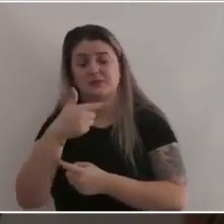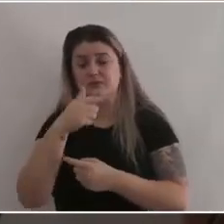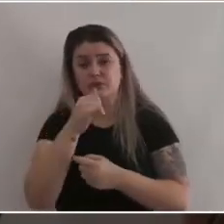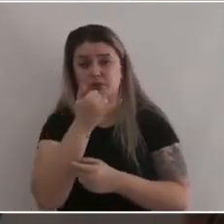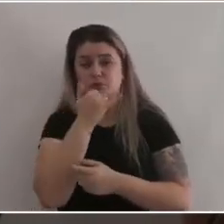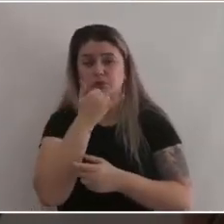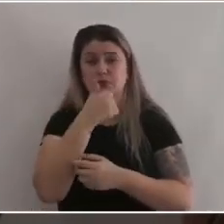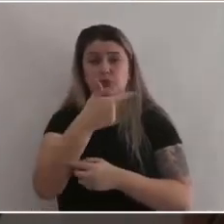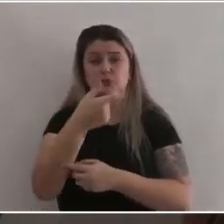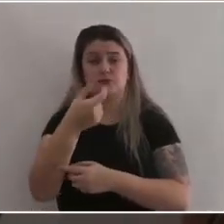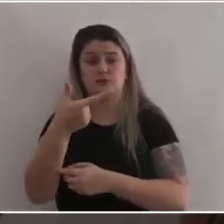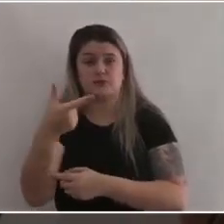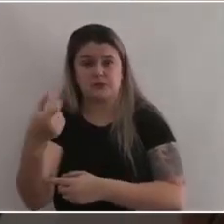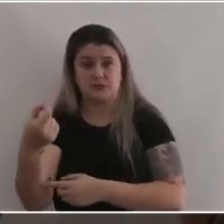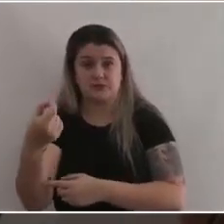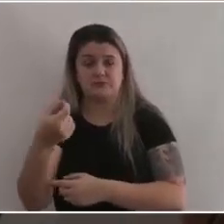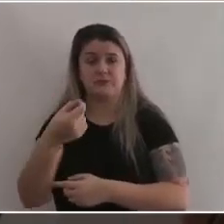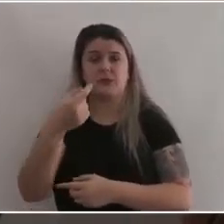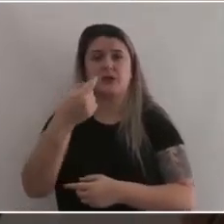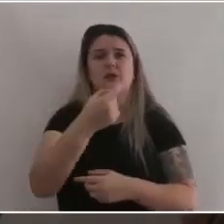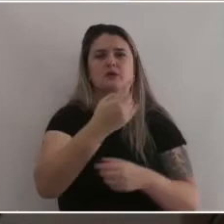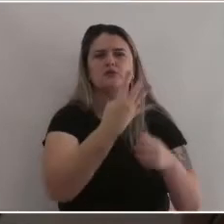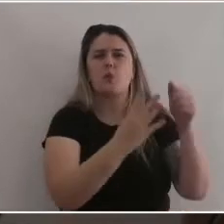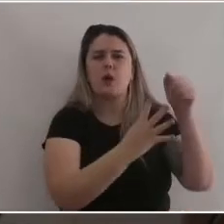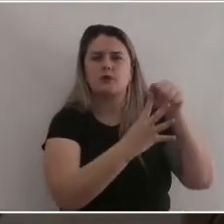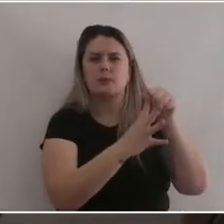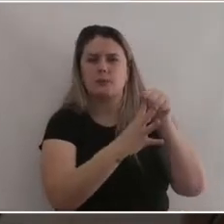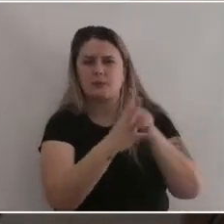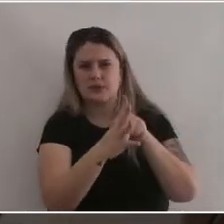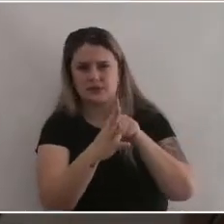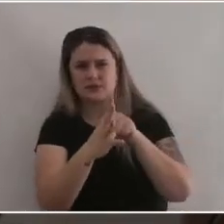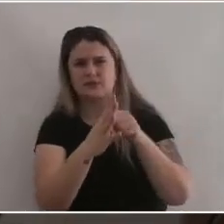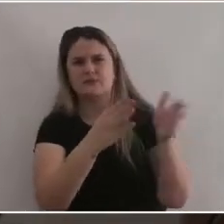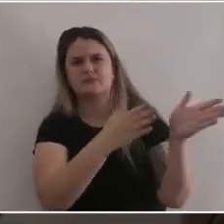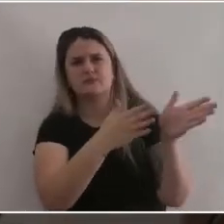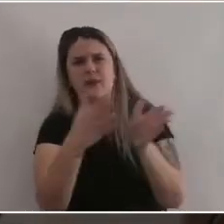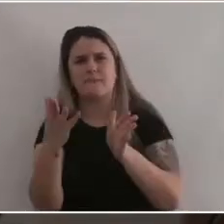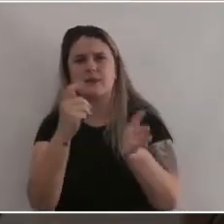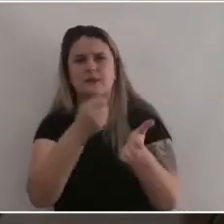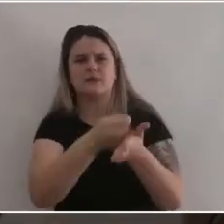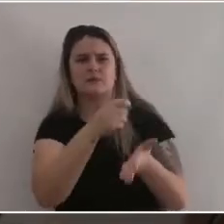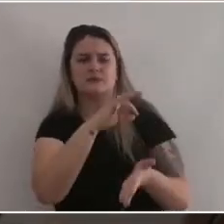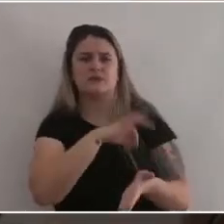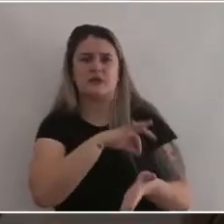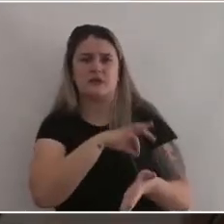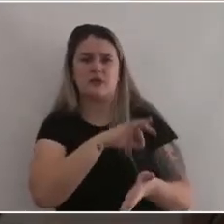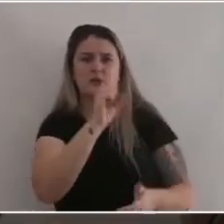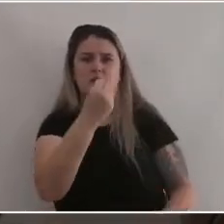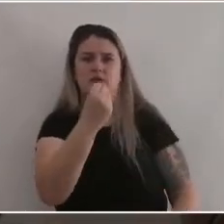2020. No primeiro quadrimestre, a despesa total com pessoal era de R$